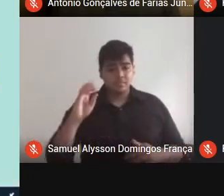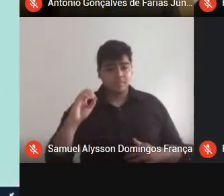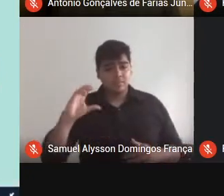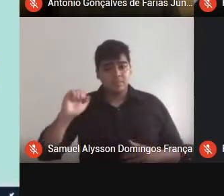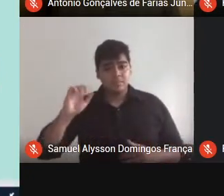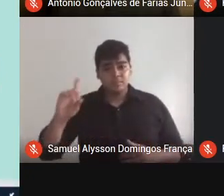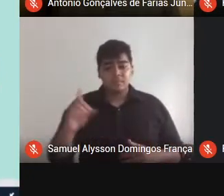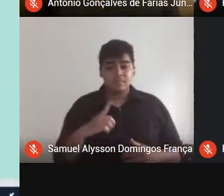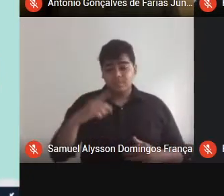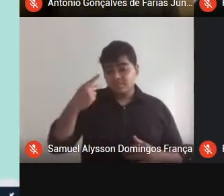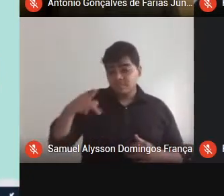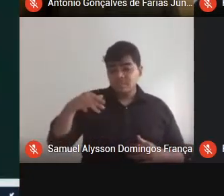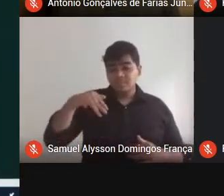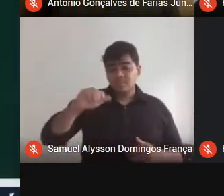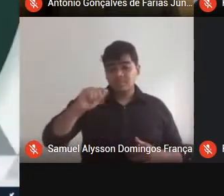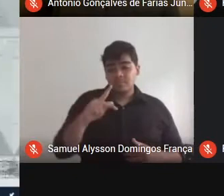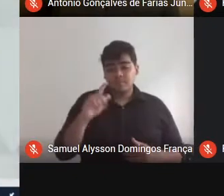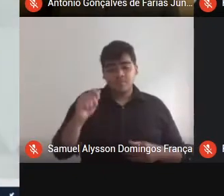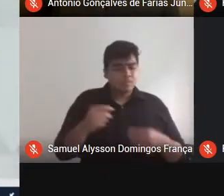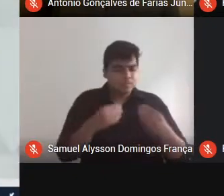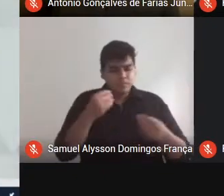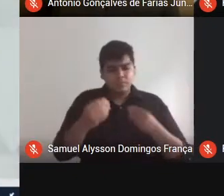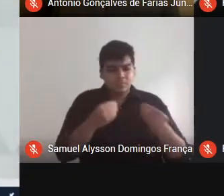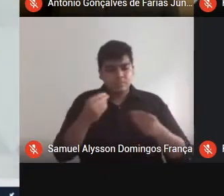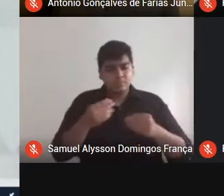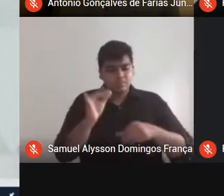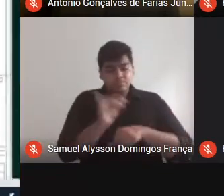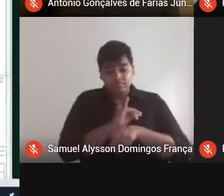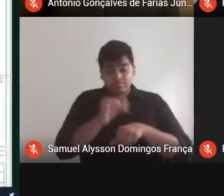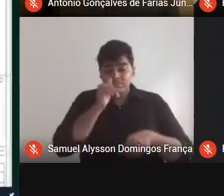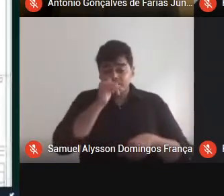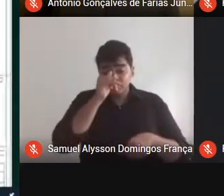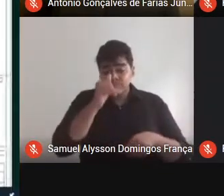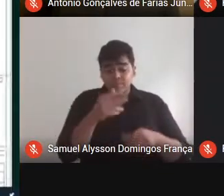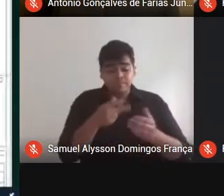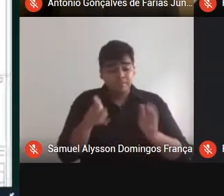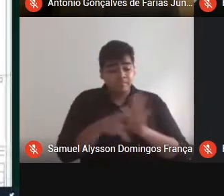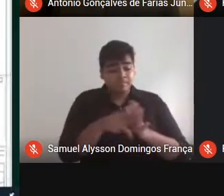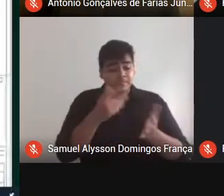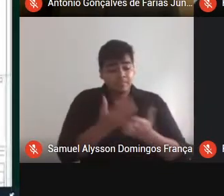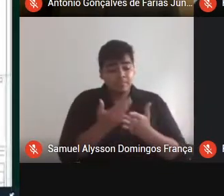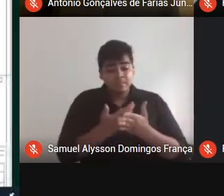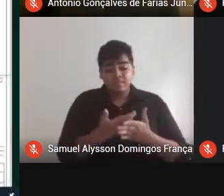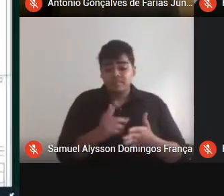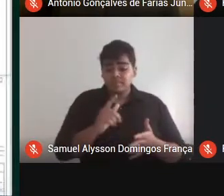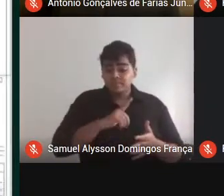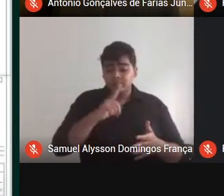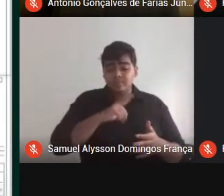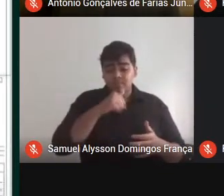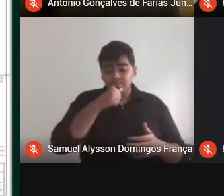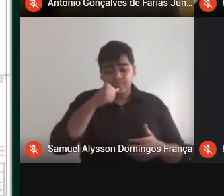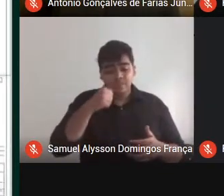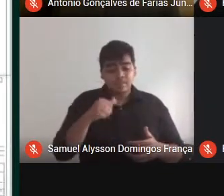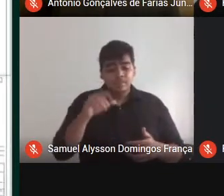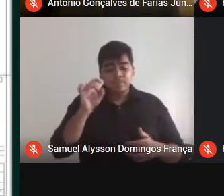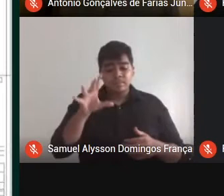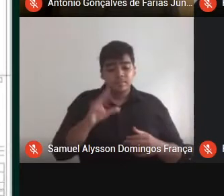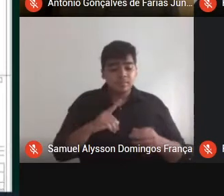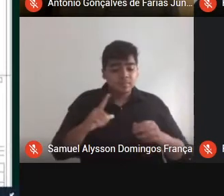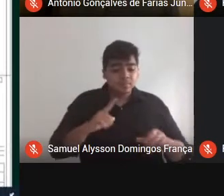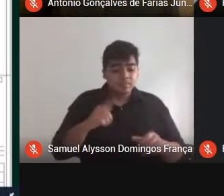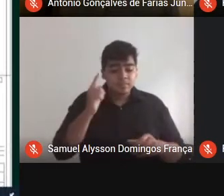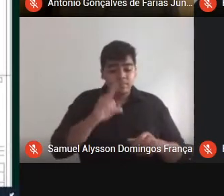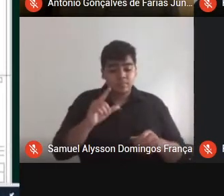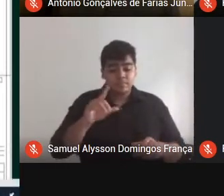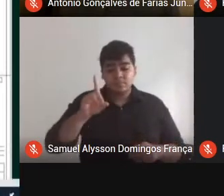um mapa de como é o procedimento dessas aulas, né, para que ele não apenas digitalize, mas entenda